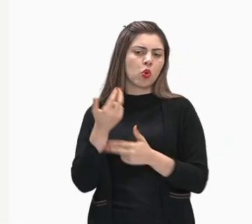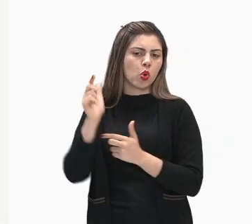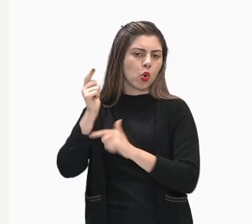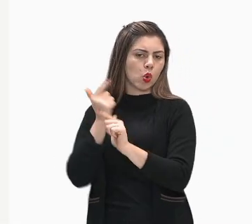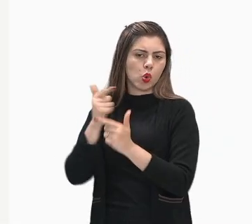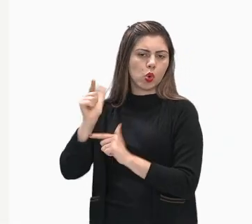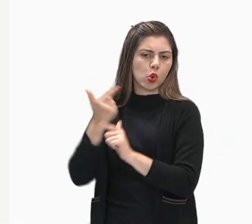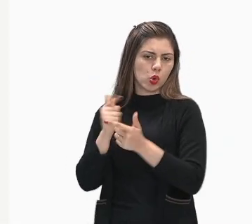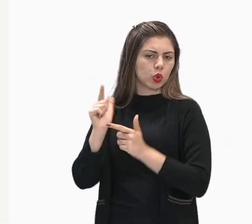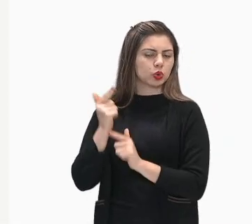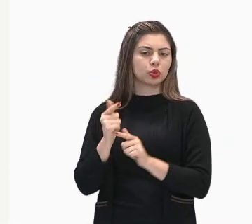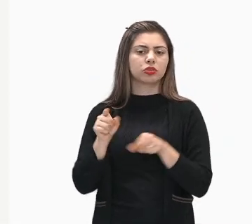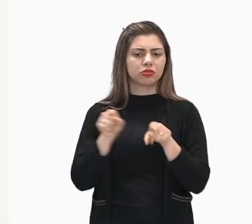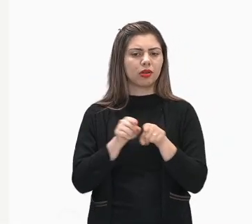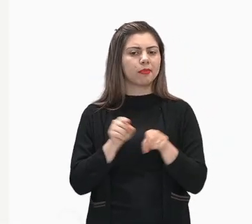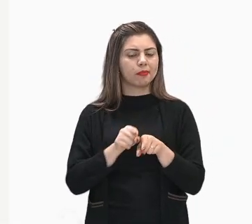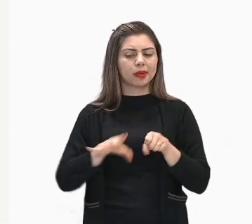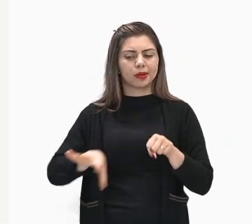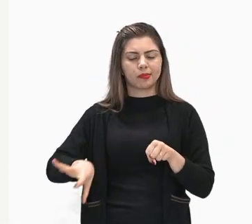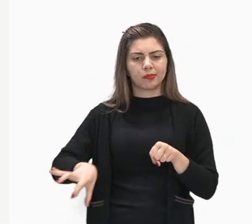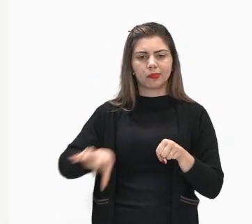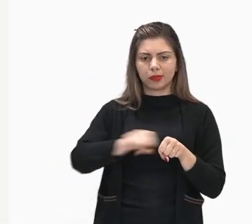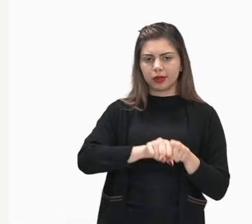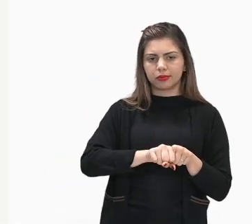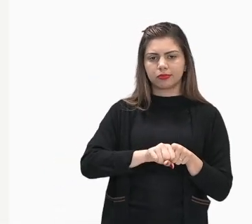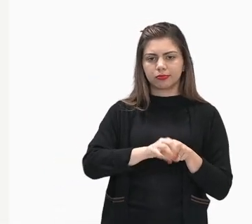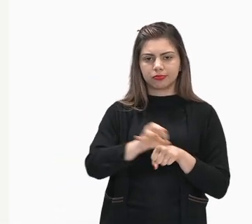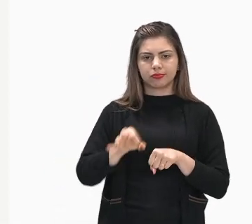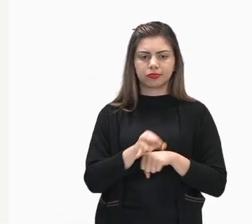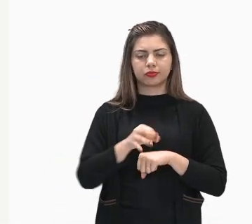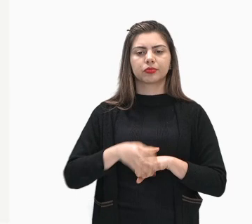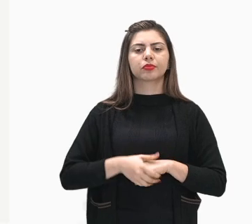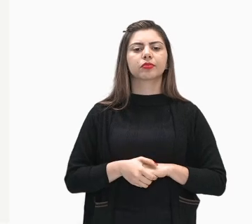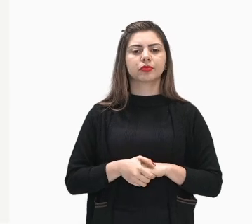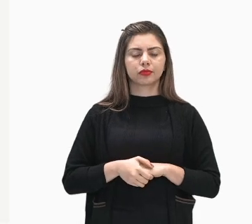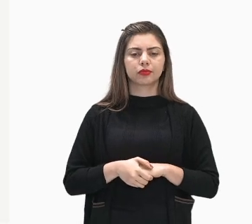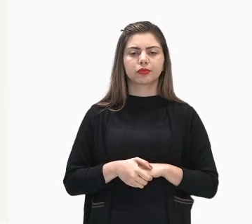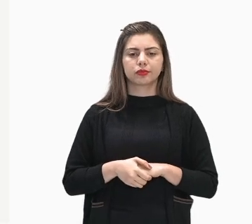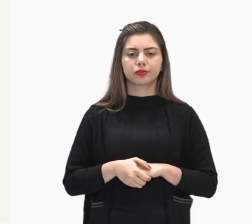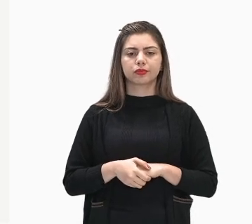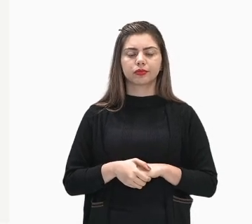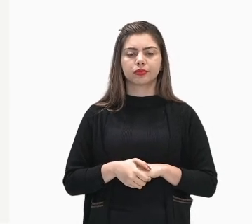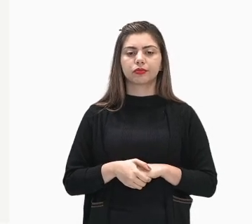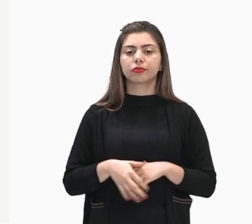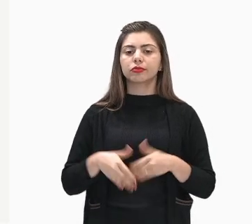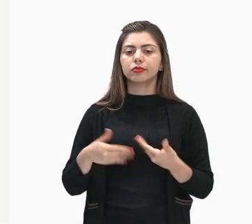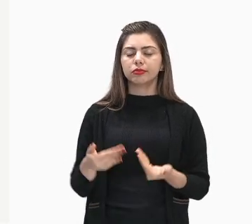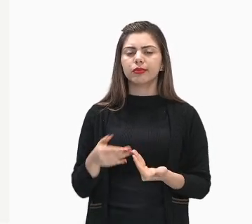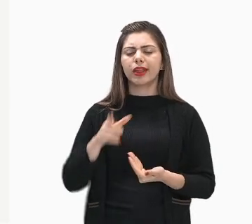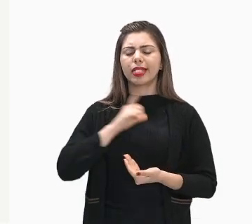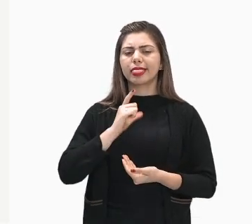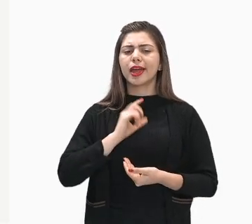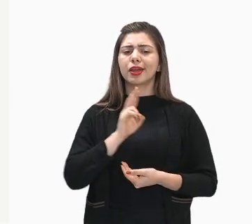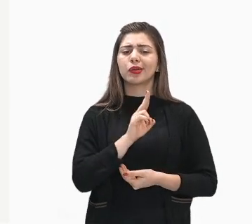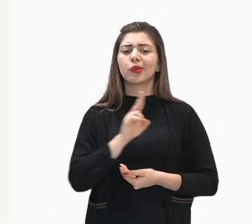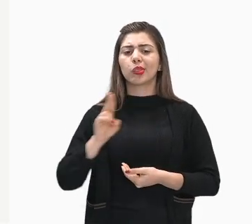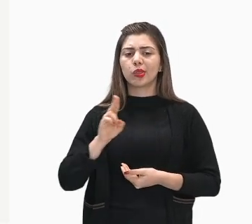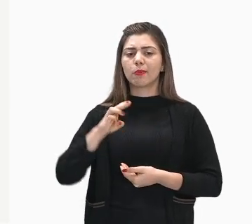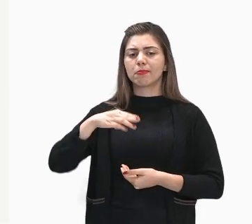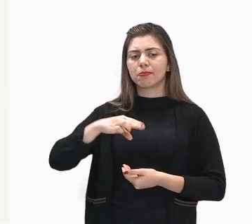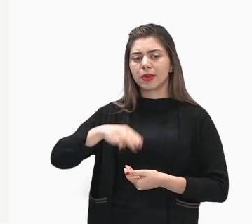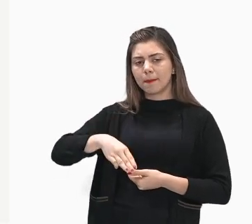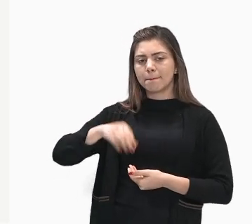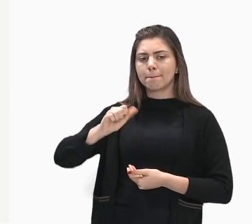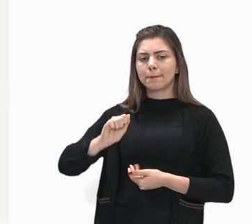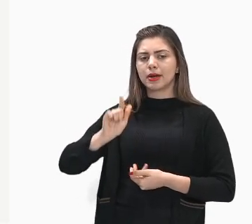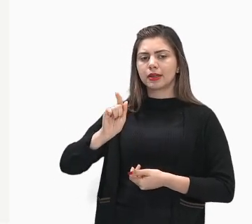que são atraídos pela magnetita. E ela recebeu esse nome aí de magnetita porque